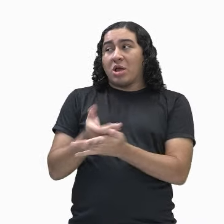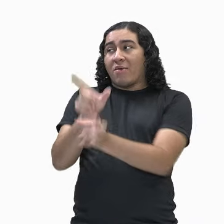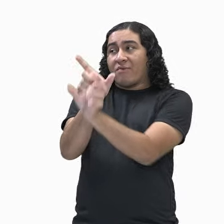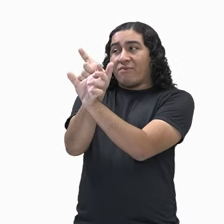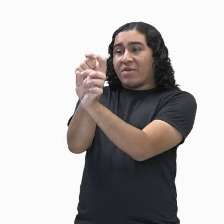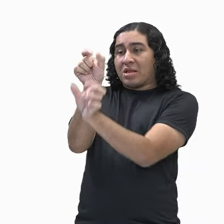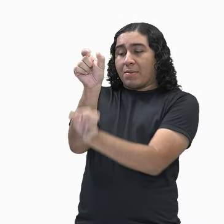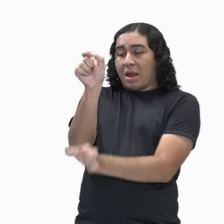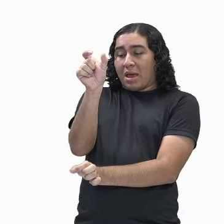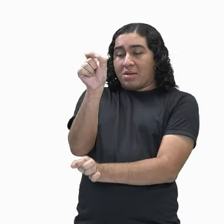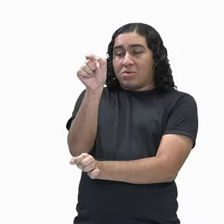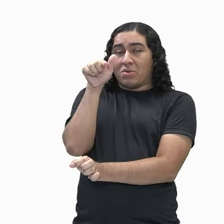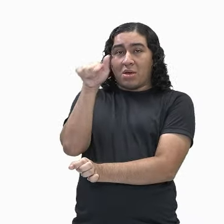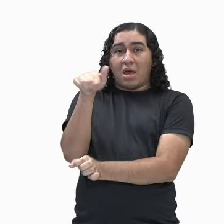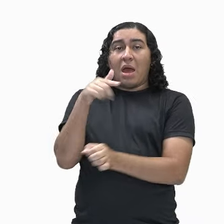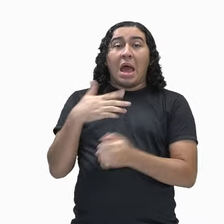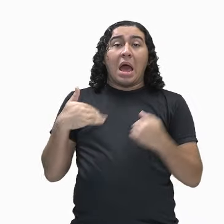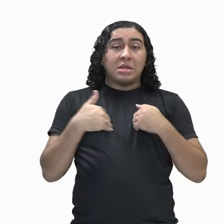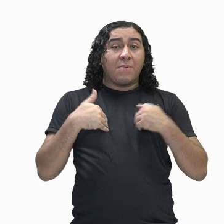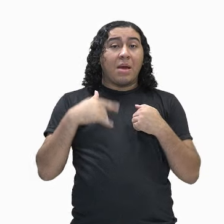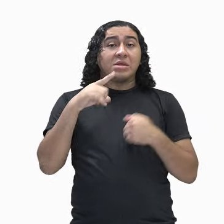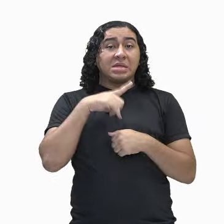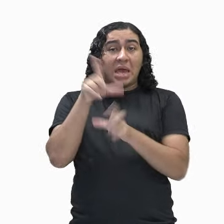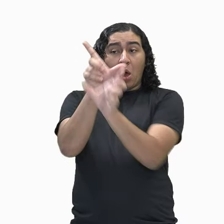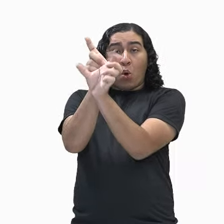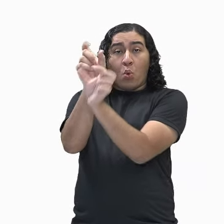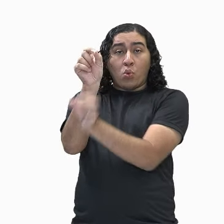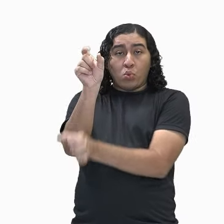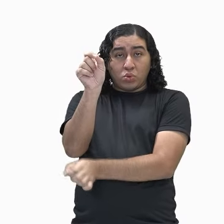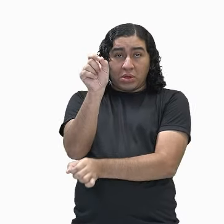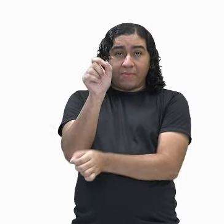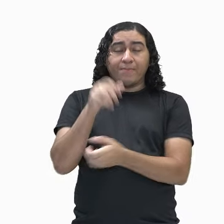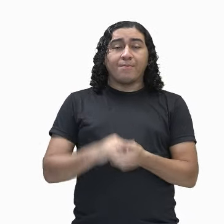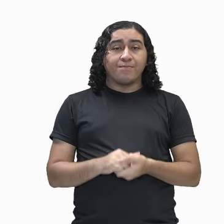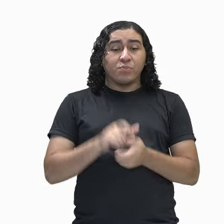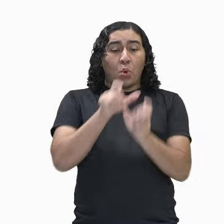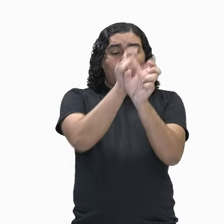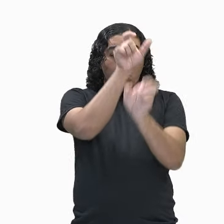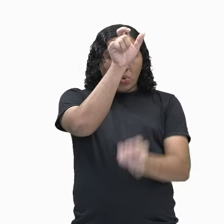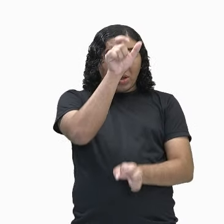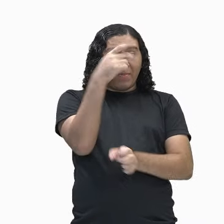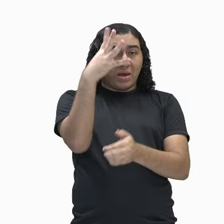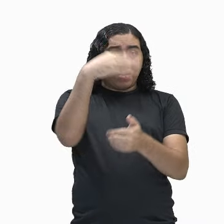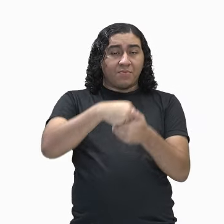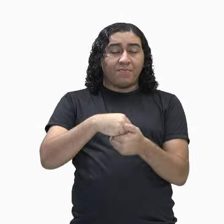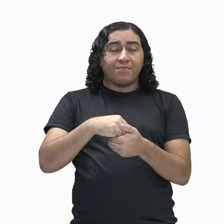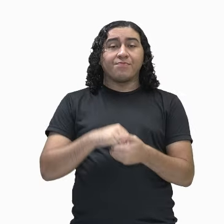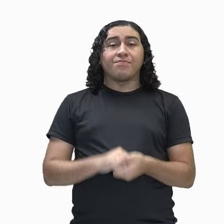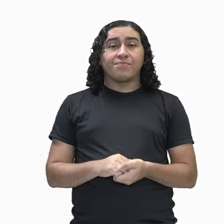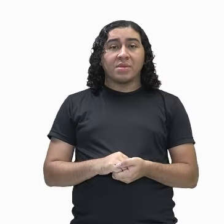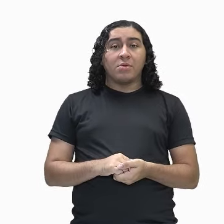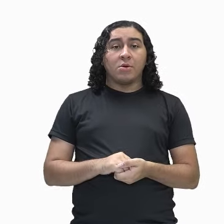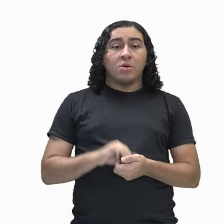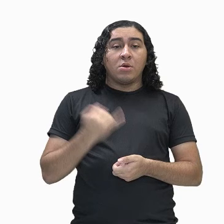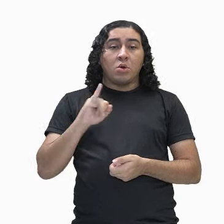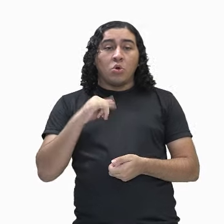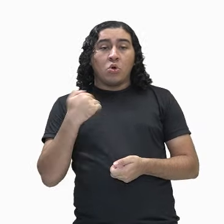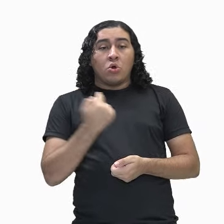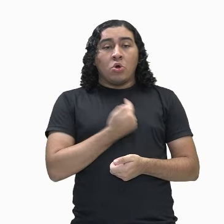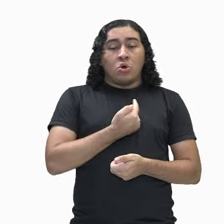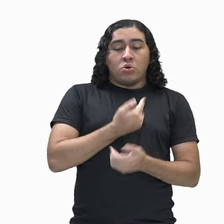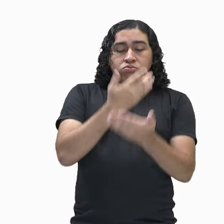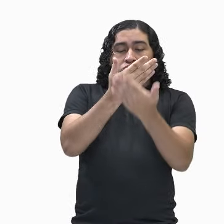são aqueles animais que apresentam uma coluna vertebral, né? Então essa característica, quando a gente vai começar a estudar o grupo